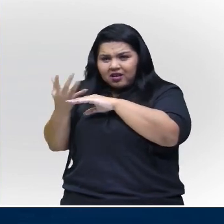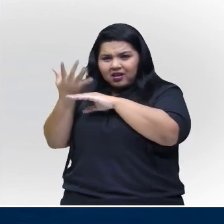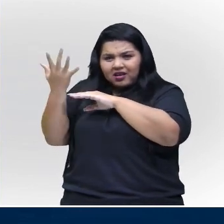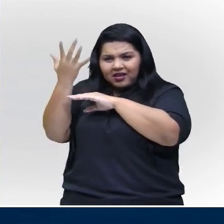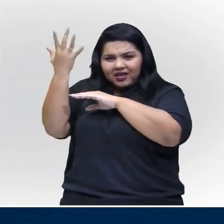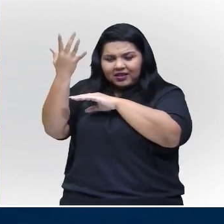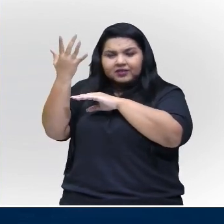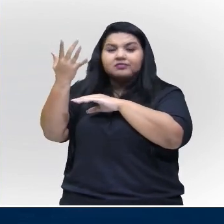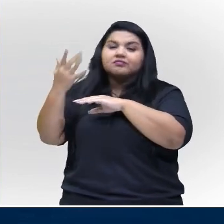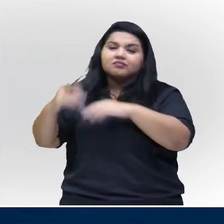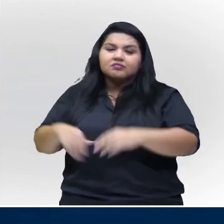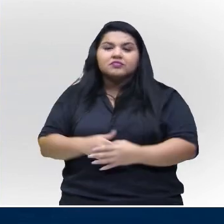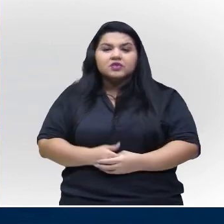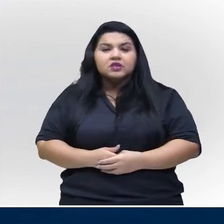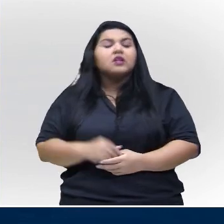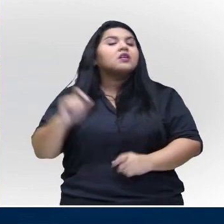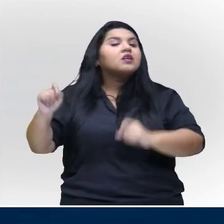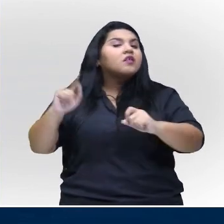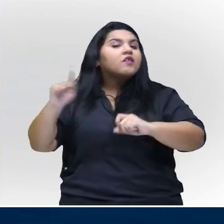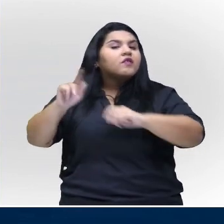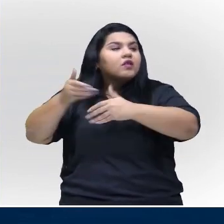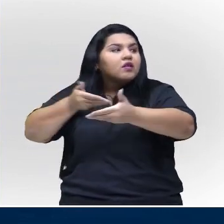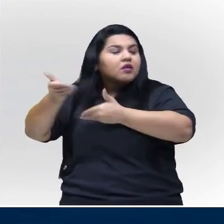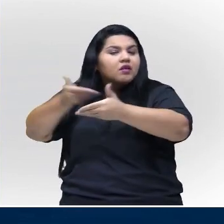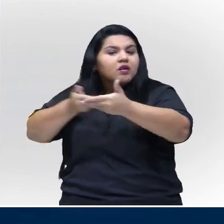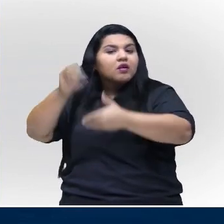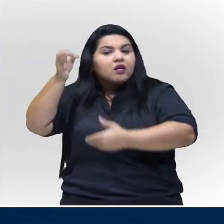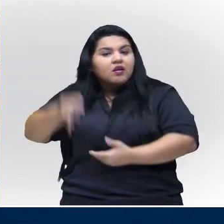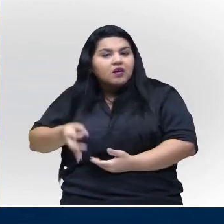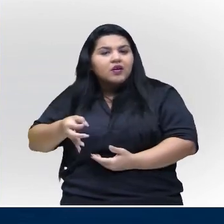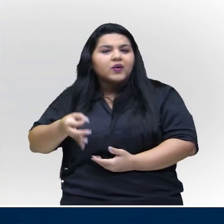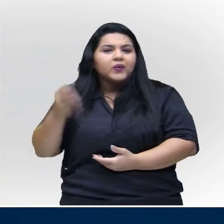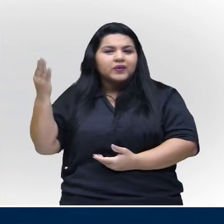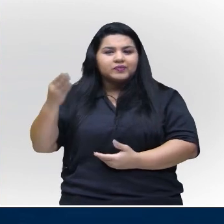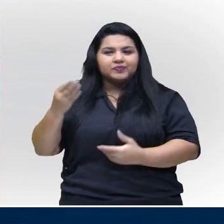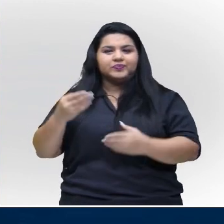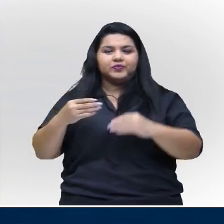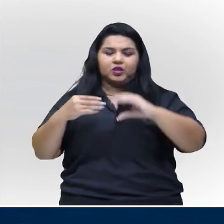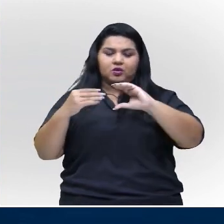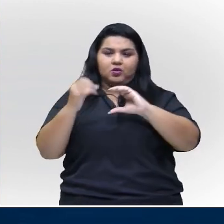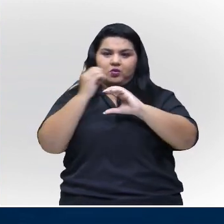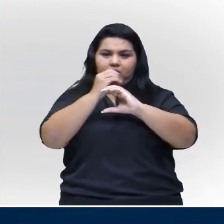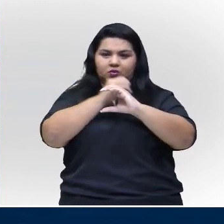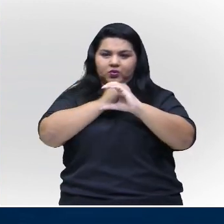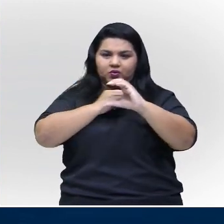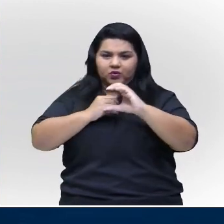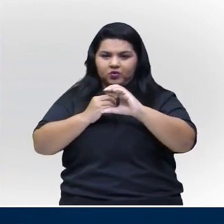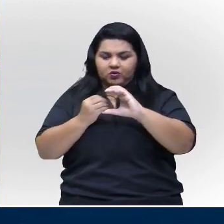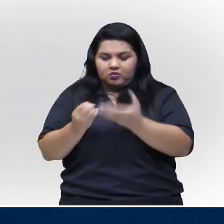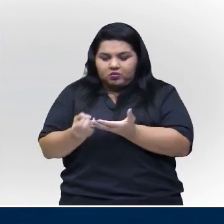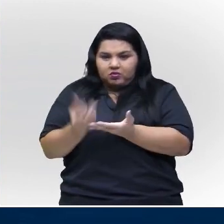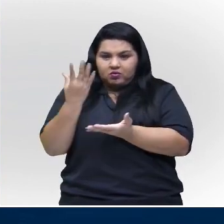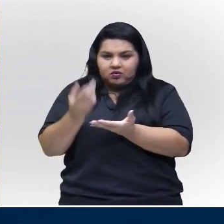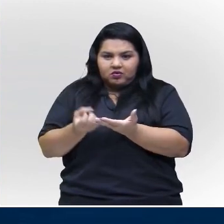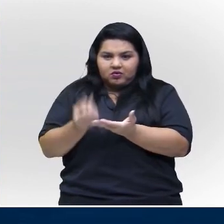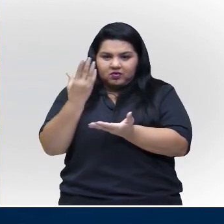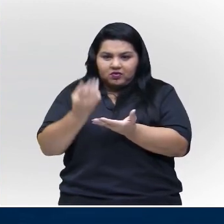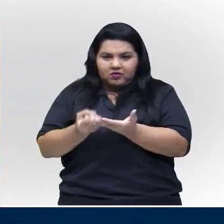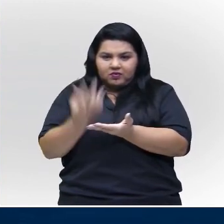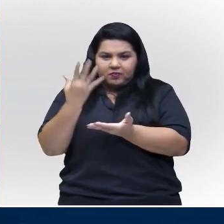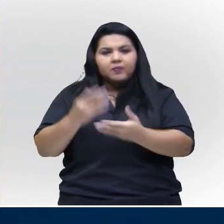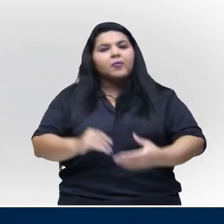ser transportada. Quem vai fazer esse transporte é justamente o complexo de Golgi, ou complexo